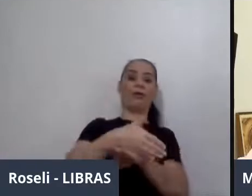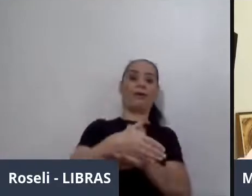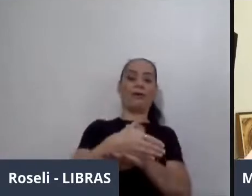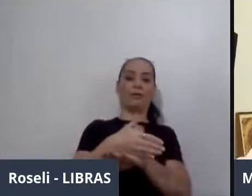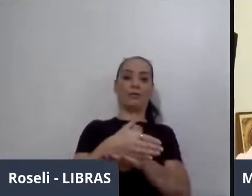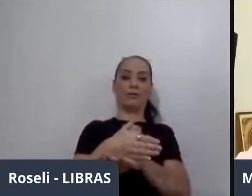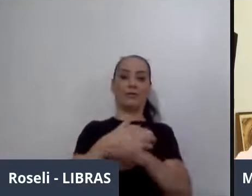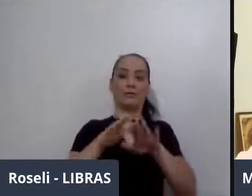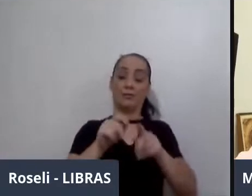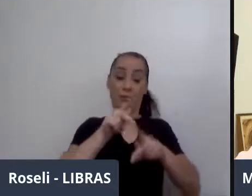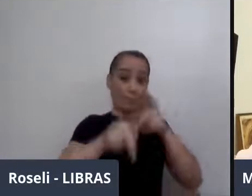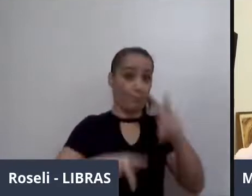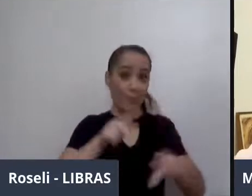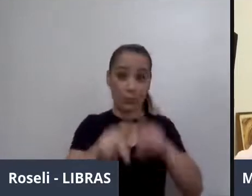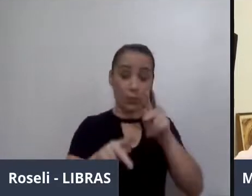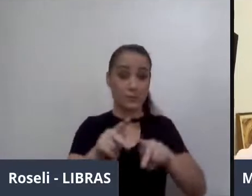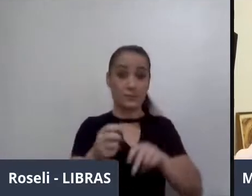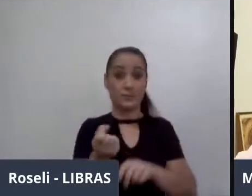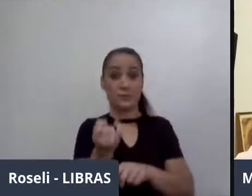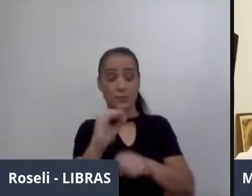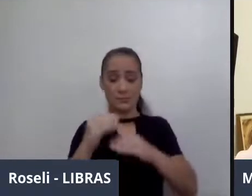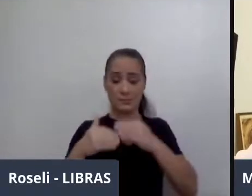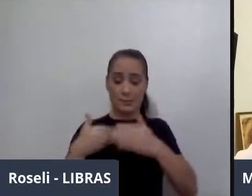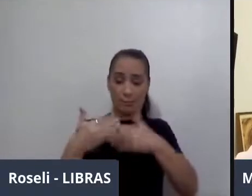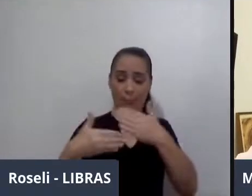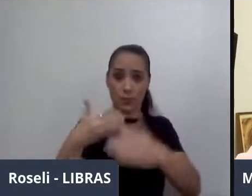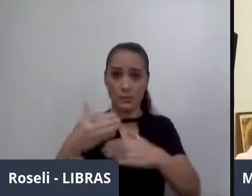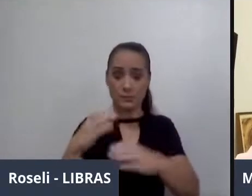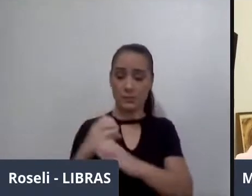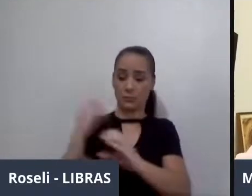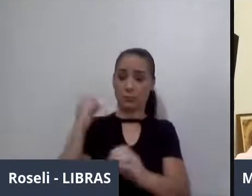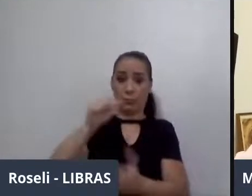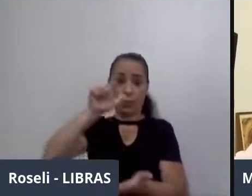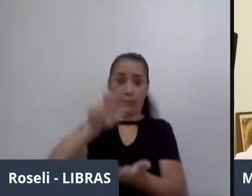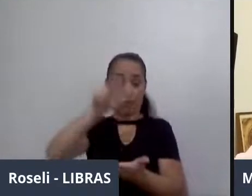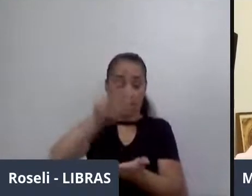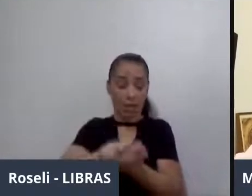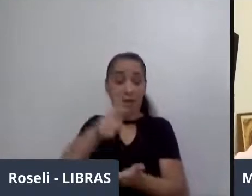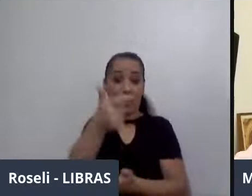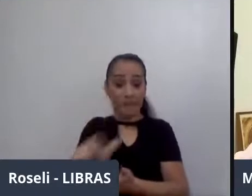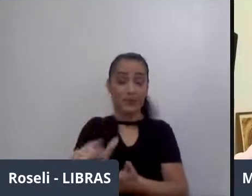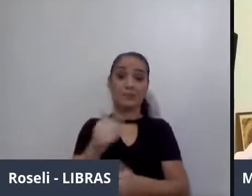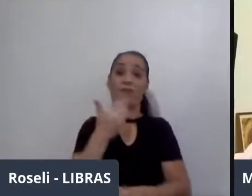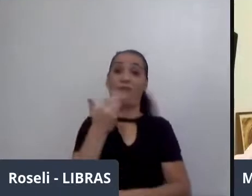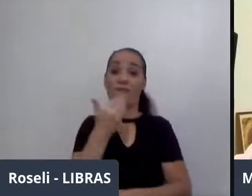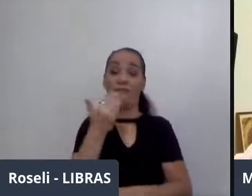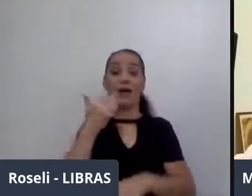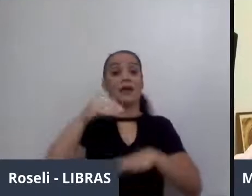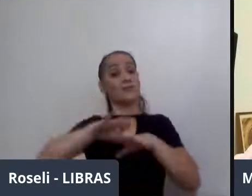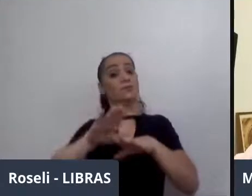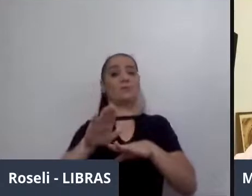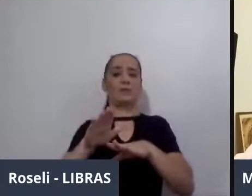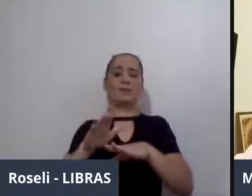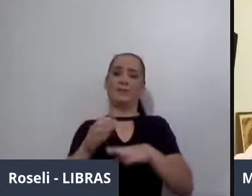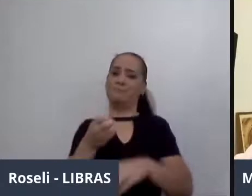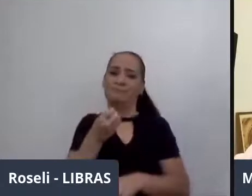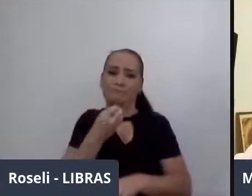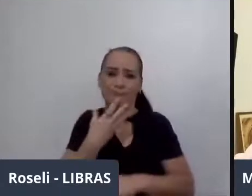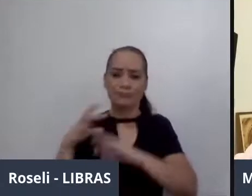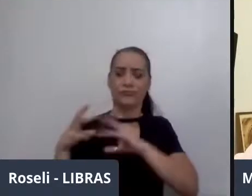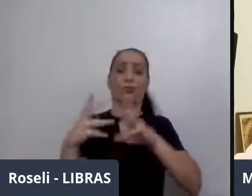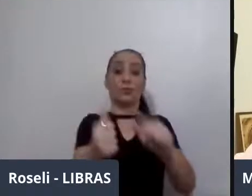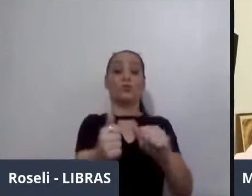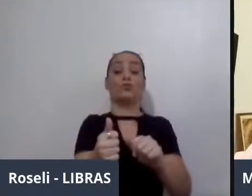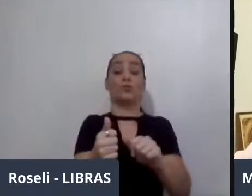um processo de revalidação de diploma mais facilitado. E por que que eu digo isso? Revalidação do diploma, como o professor bem disse, é